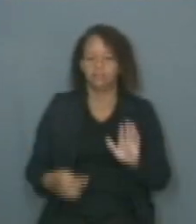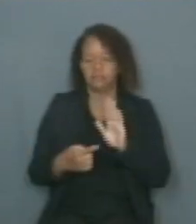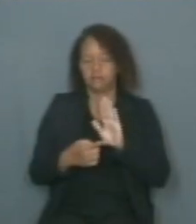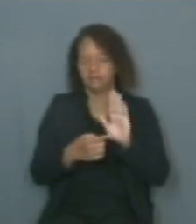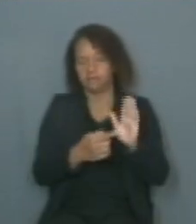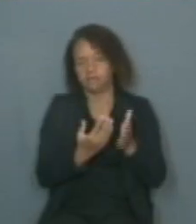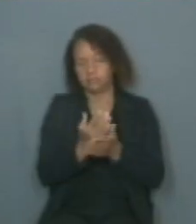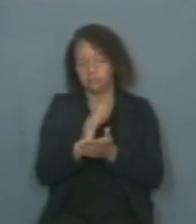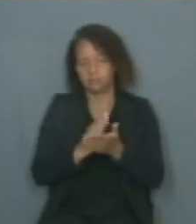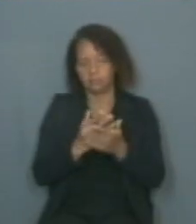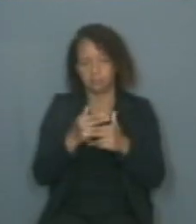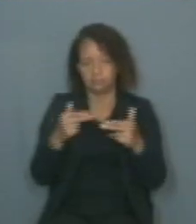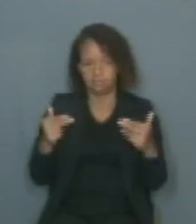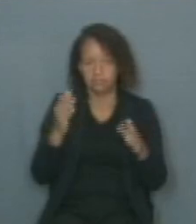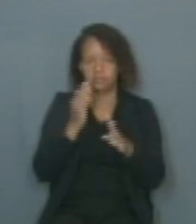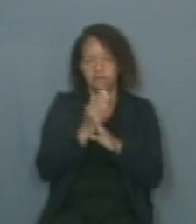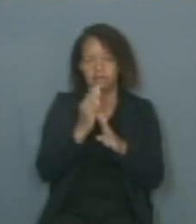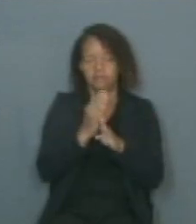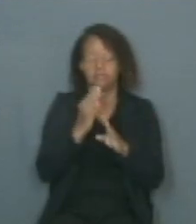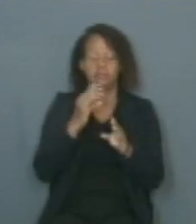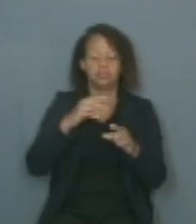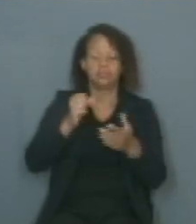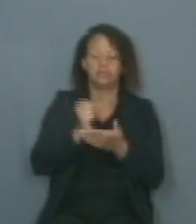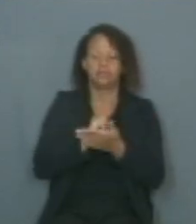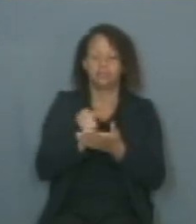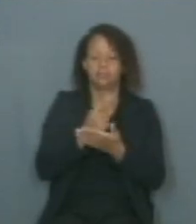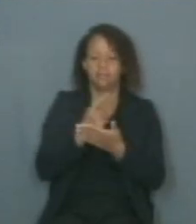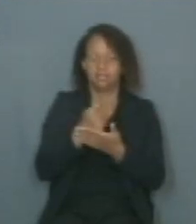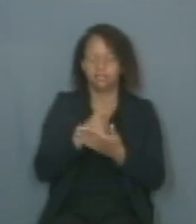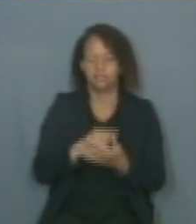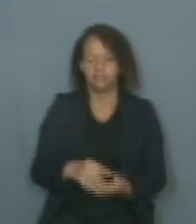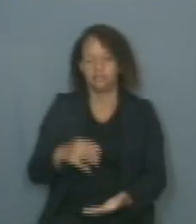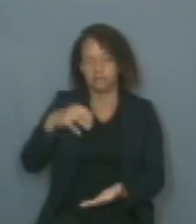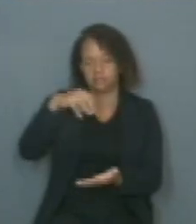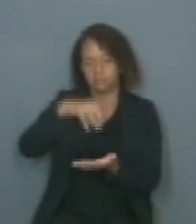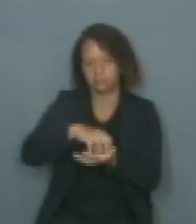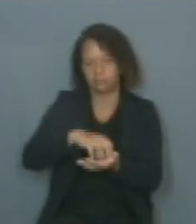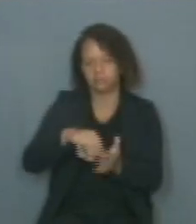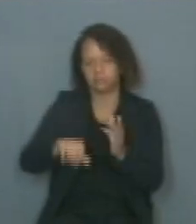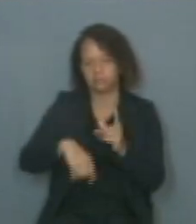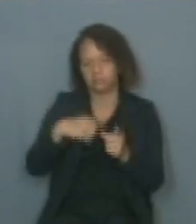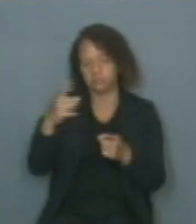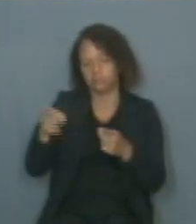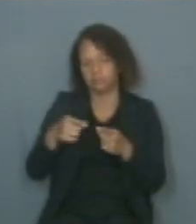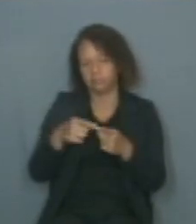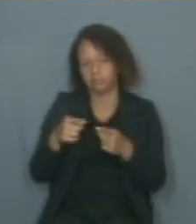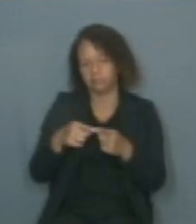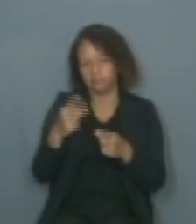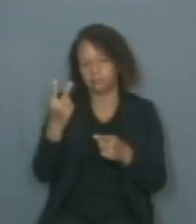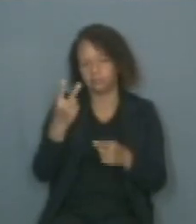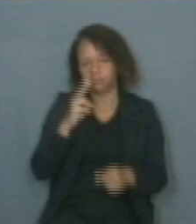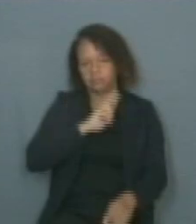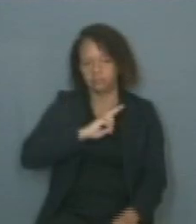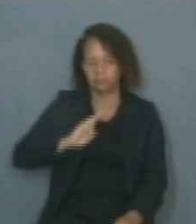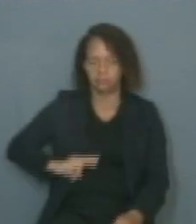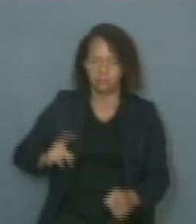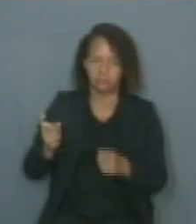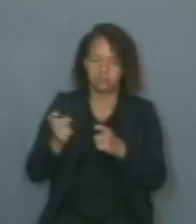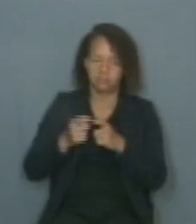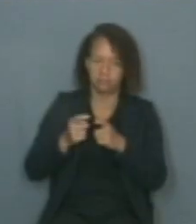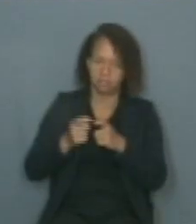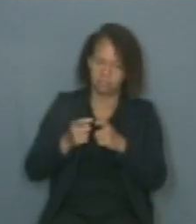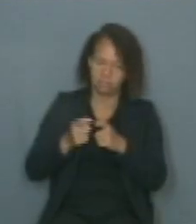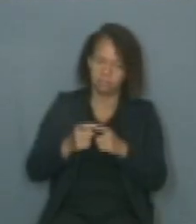vocês algumas coisas que eu encontrei nessa farmácia digital. Primeiro lugar, vereadores, a gente tem 2 vereadores médicos nessa